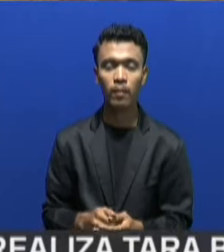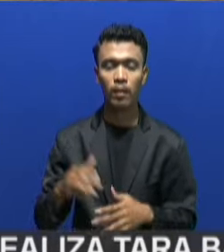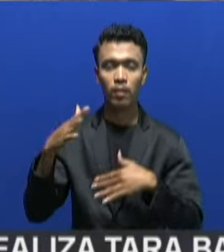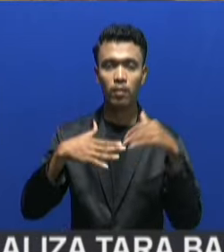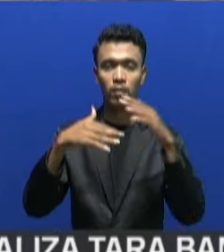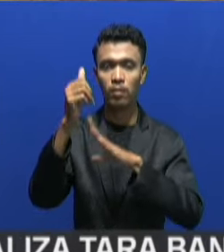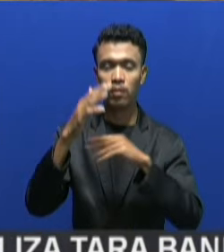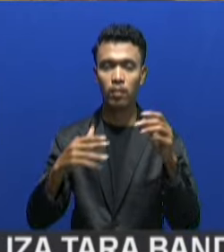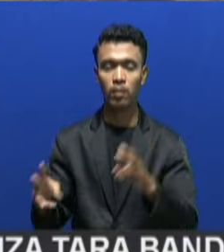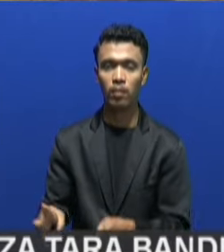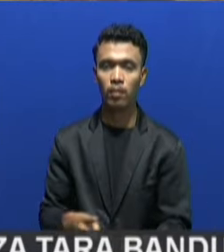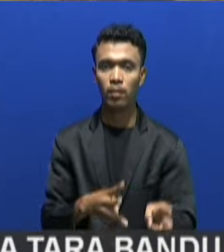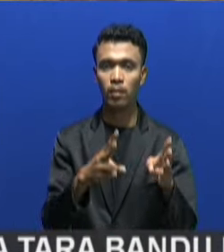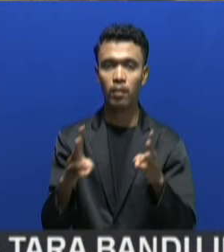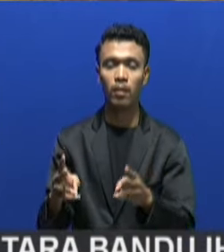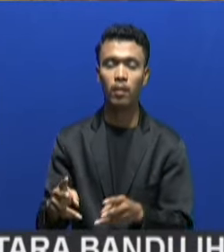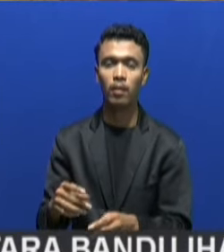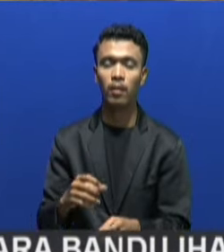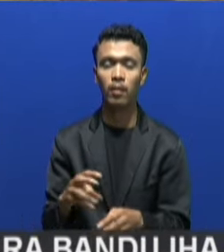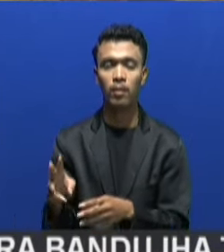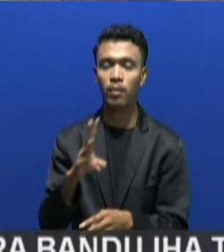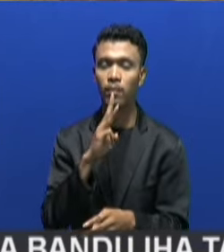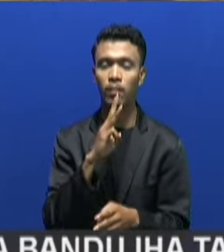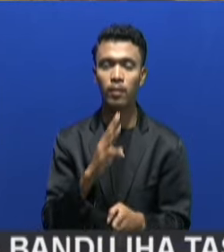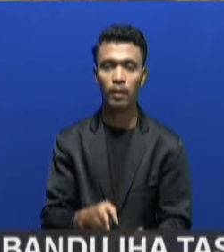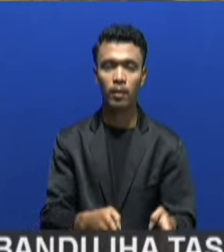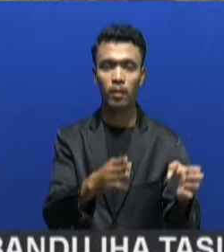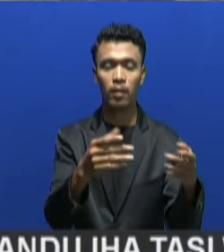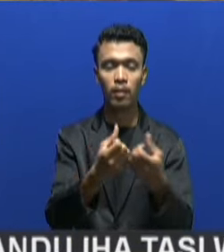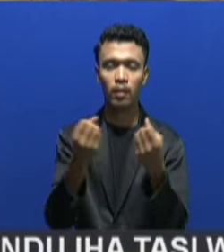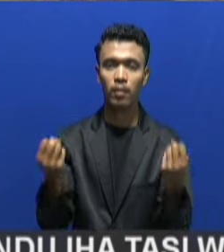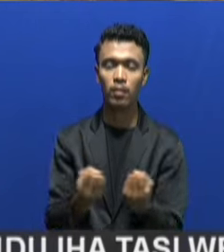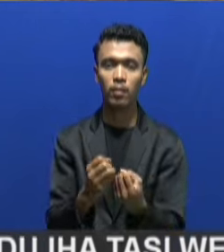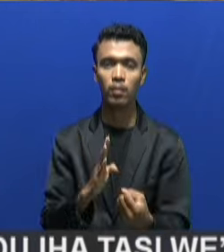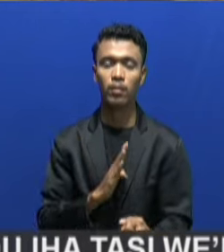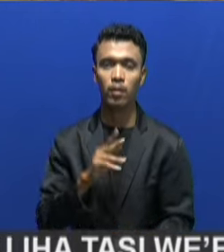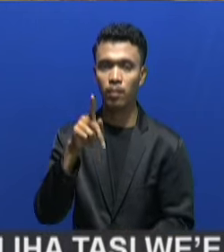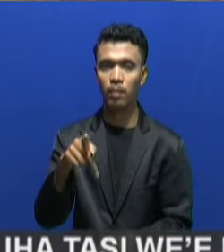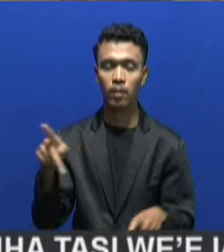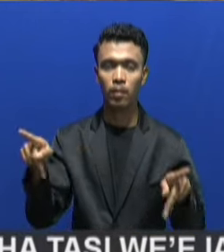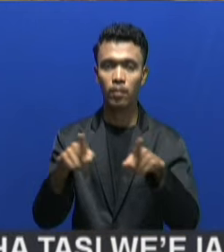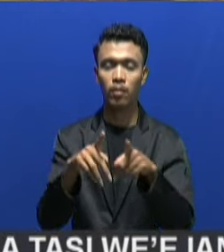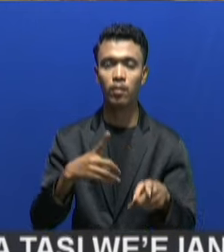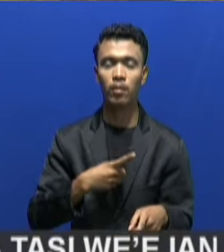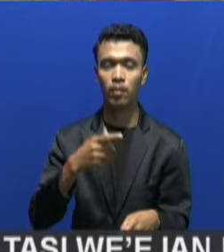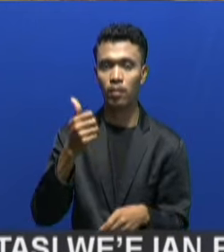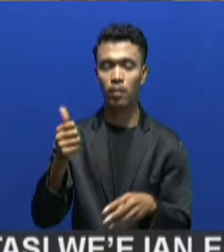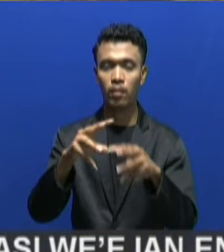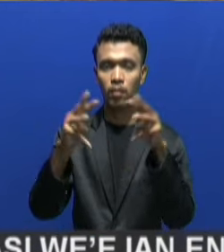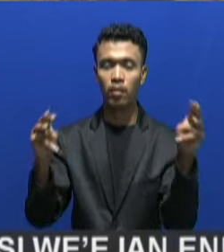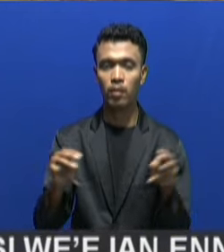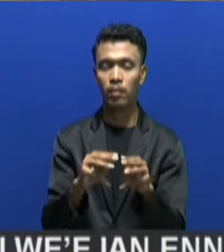Construção dalam beton no Valeta e aldeia Halimutin Suku Bairupite, posto Dom Aleixo, município dili,